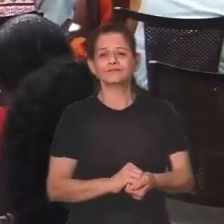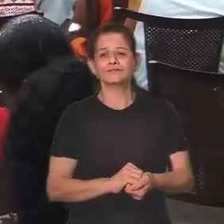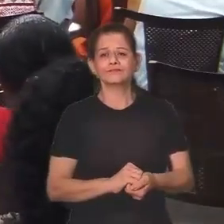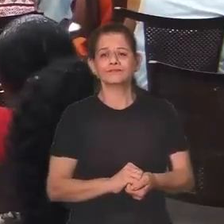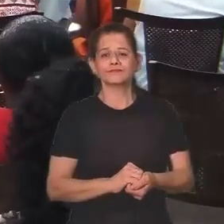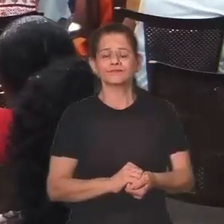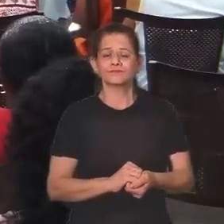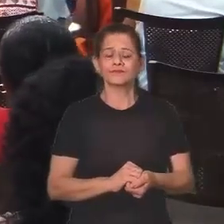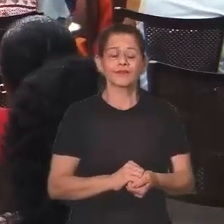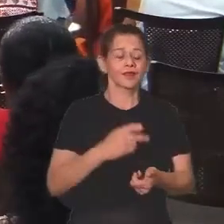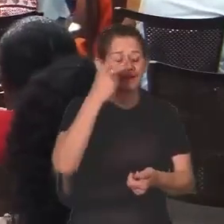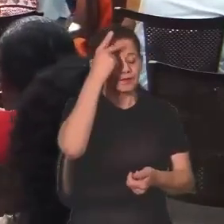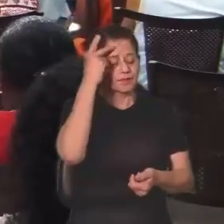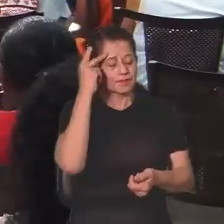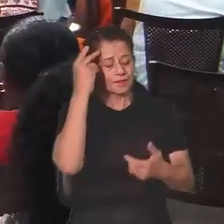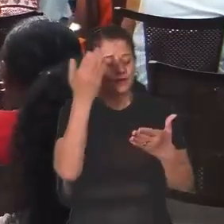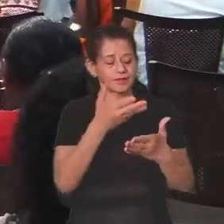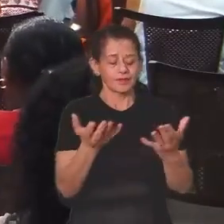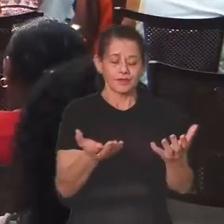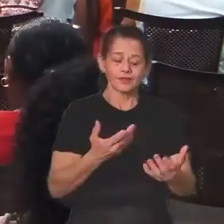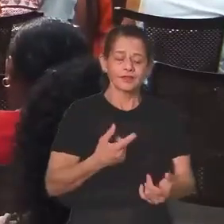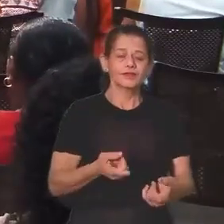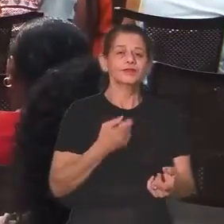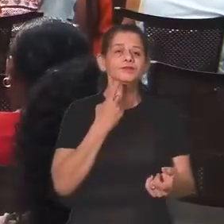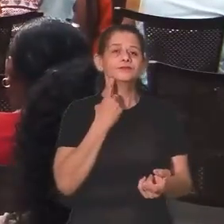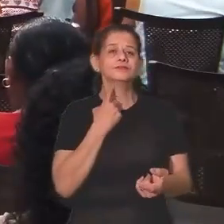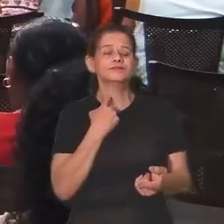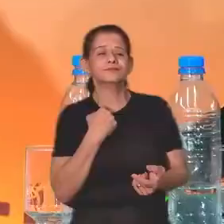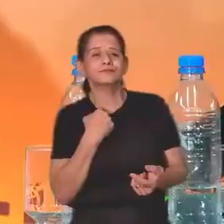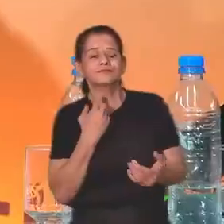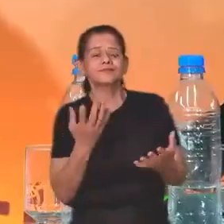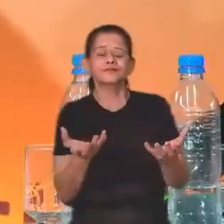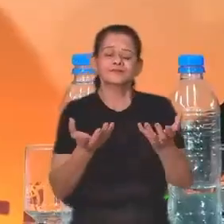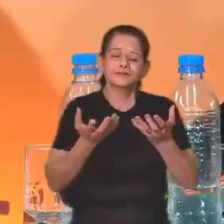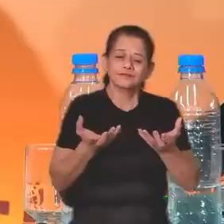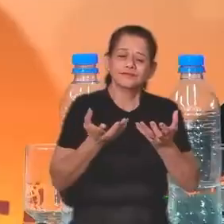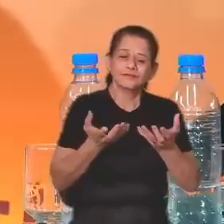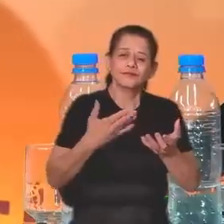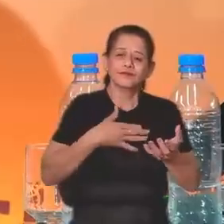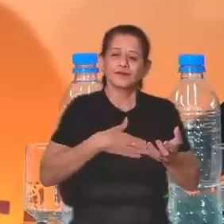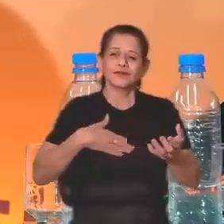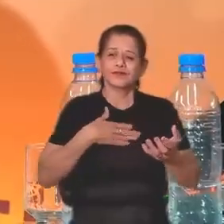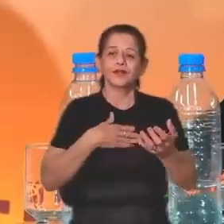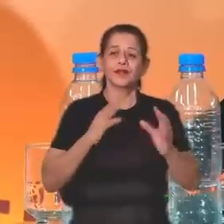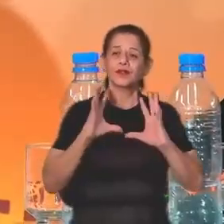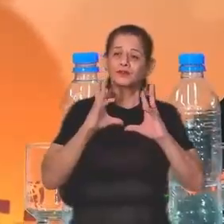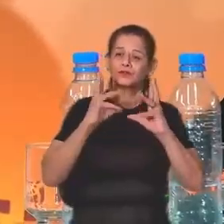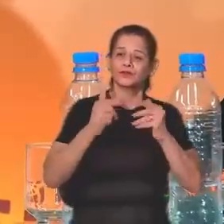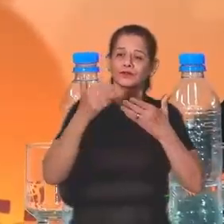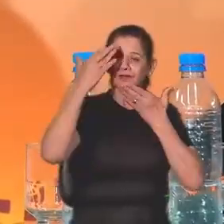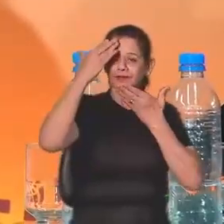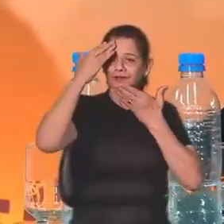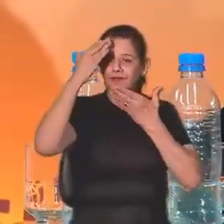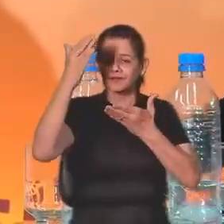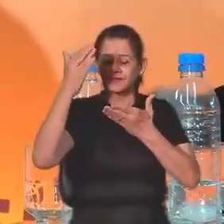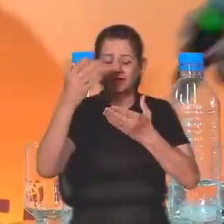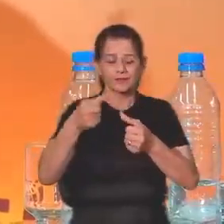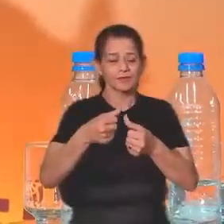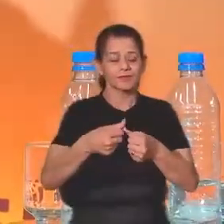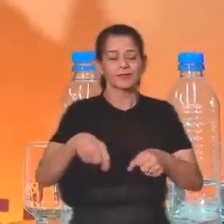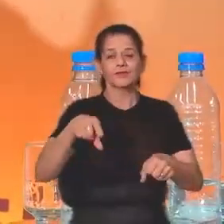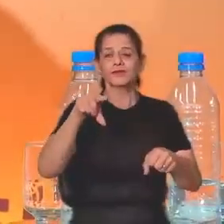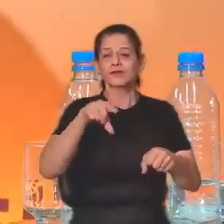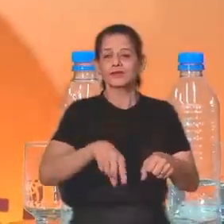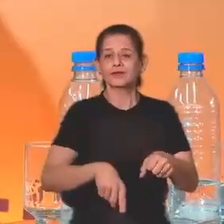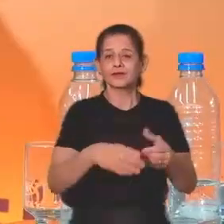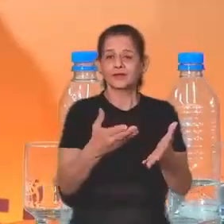Então, pessoal, eu gostaria, né, assim como elas, de agradecer a todos vocês que estão aqui presencialmente, mas